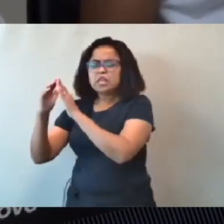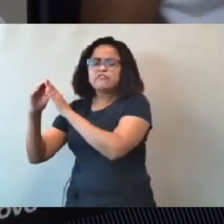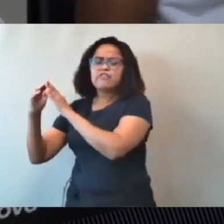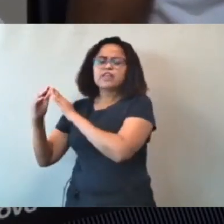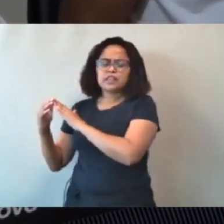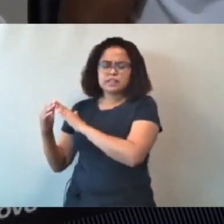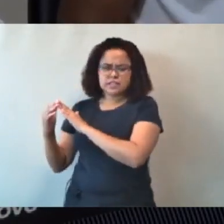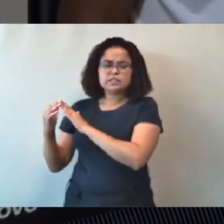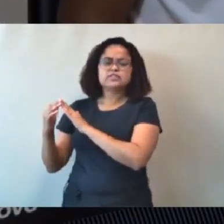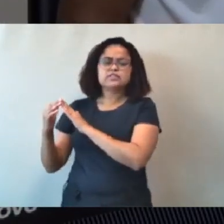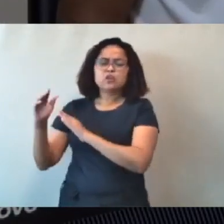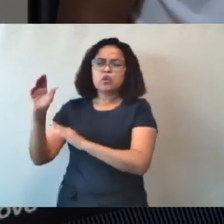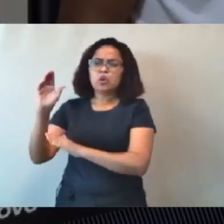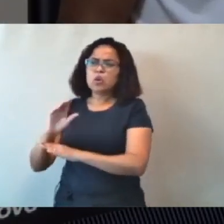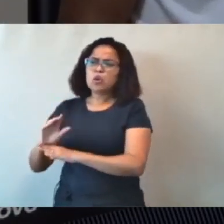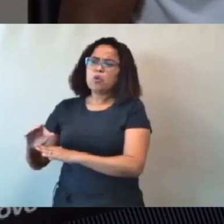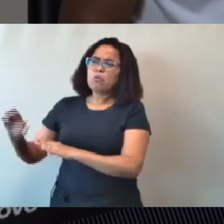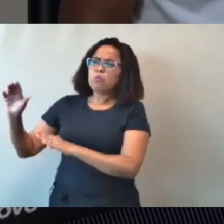bairros. Então,